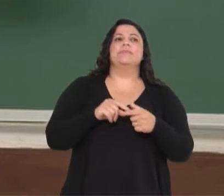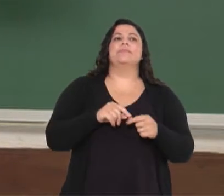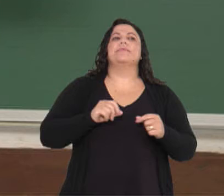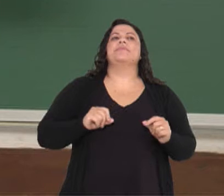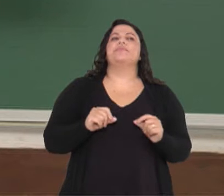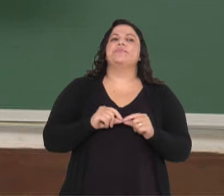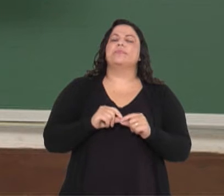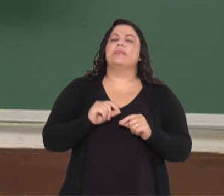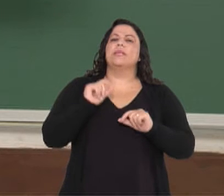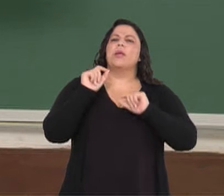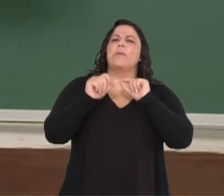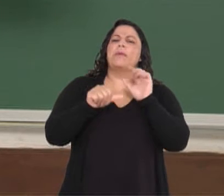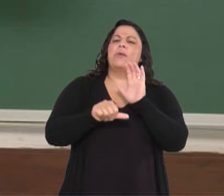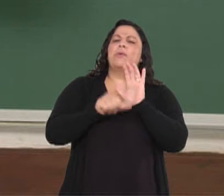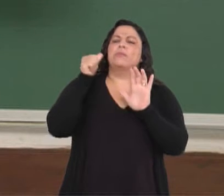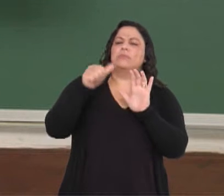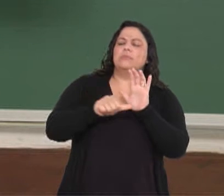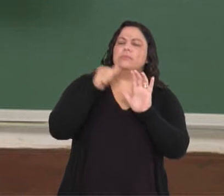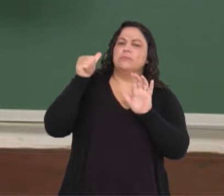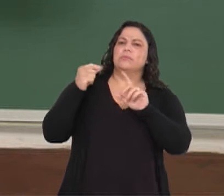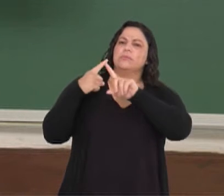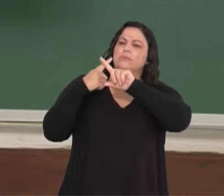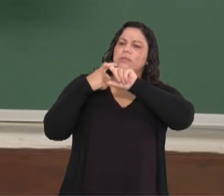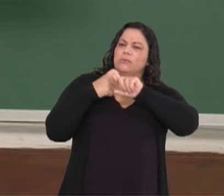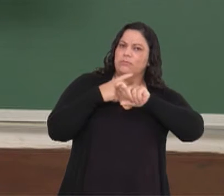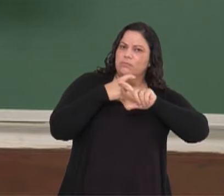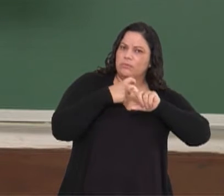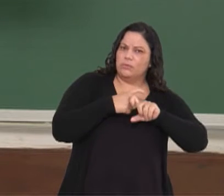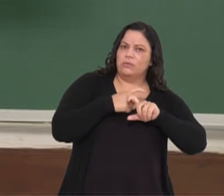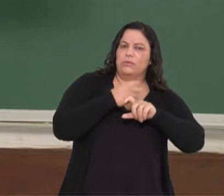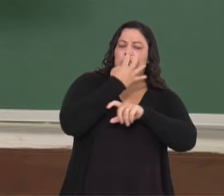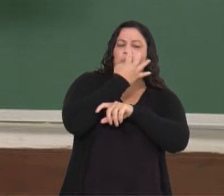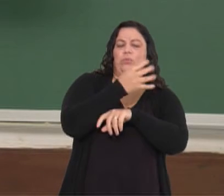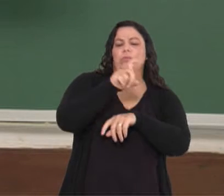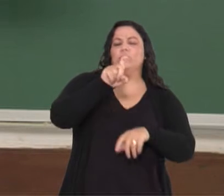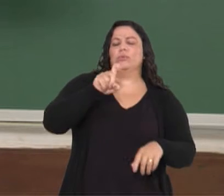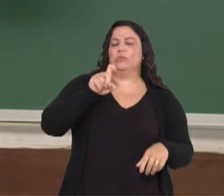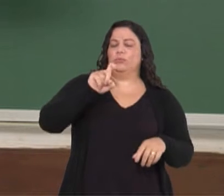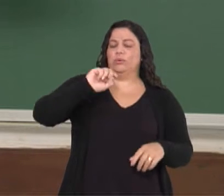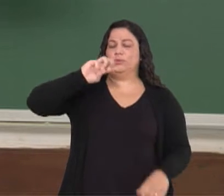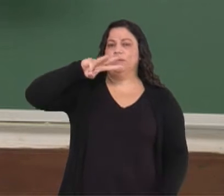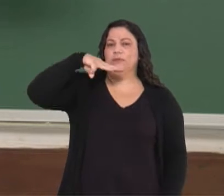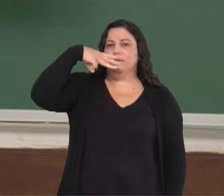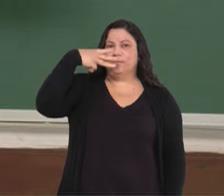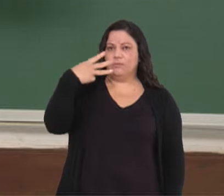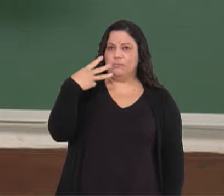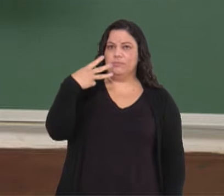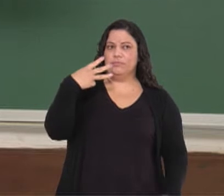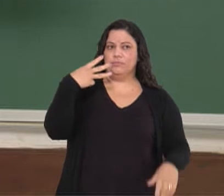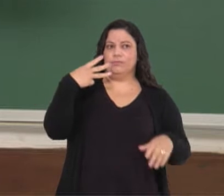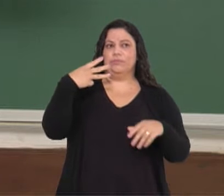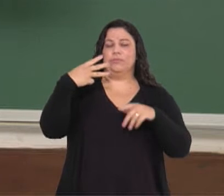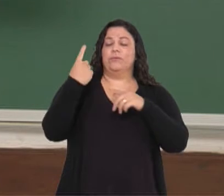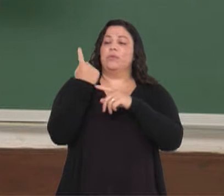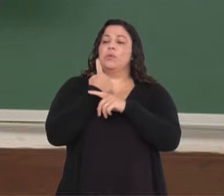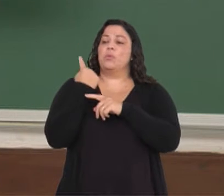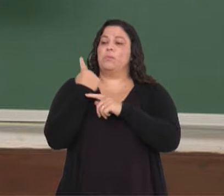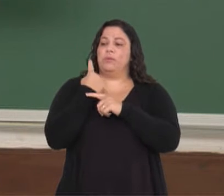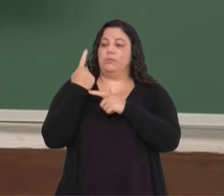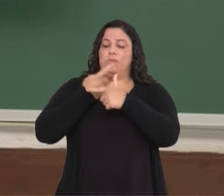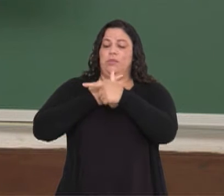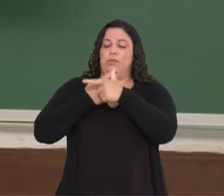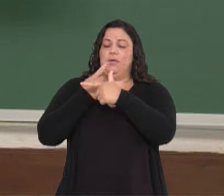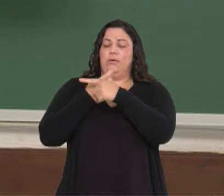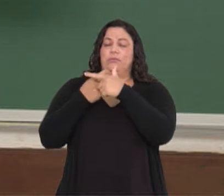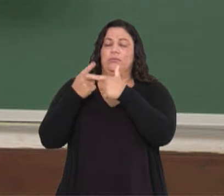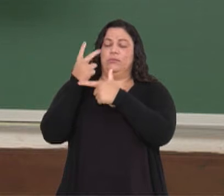o primeiro termo do dividendo. Quem é o primeiro termo? 4x ao cubo, porque esse é o dividendo. E o primeiro termo do divisor?